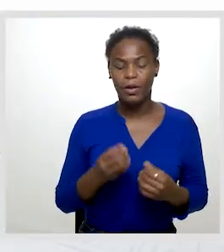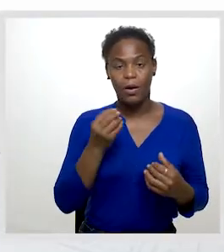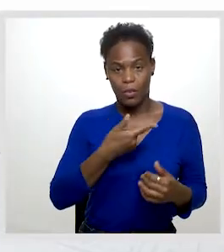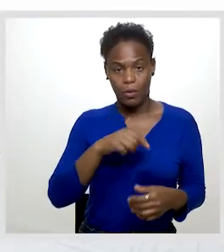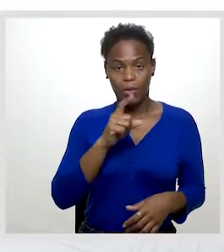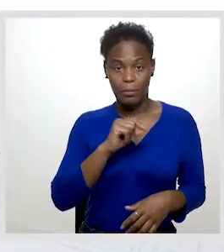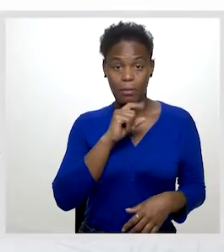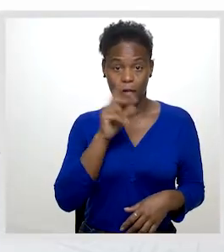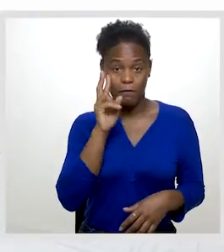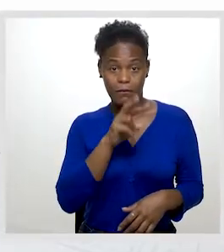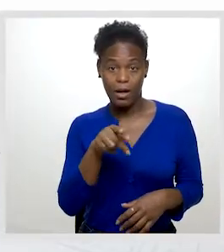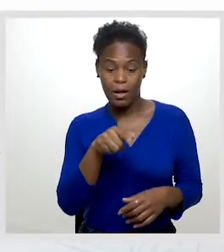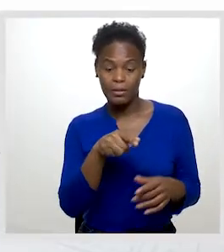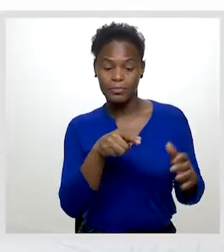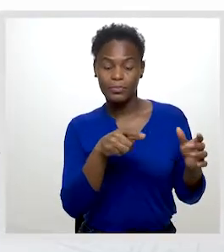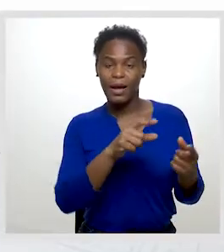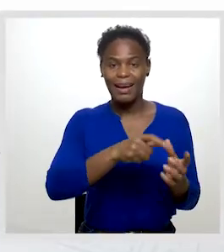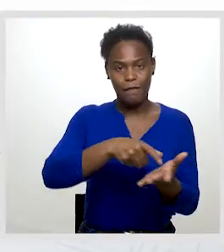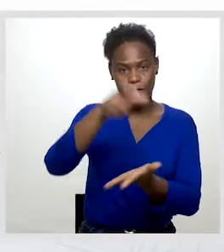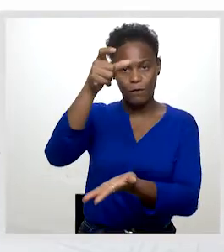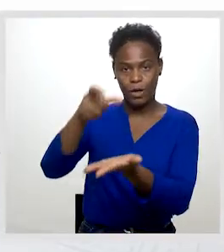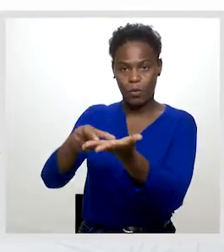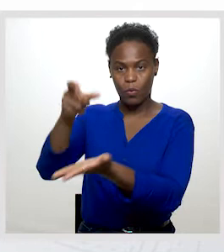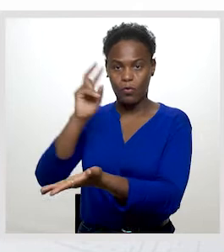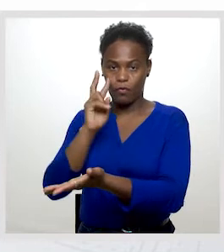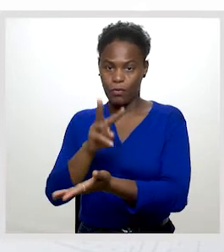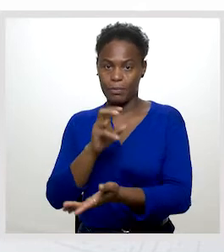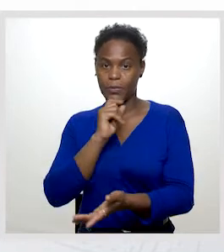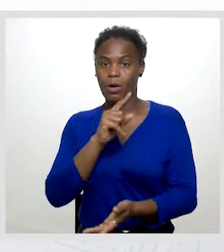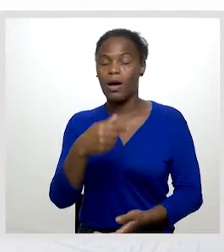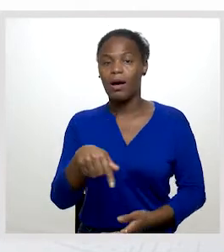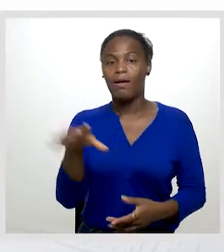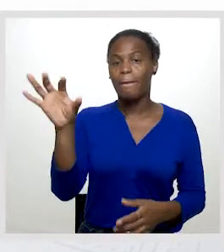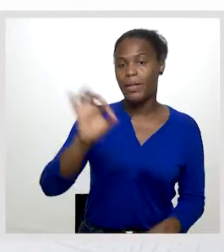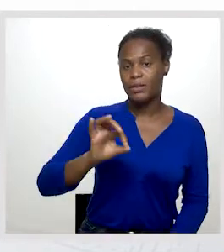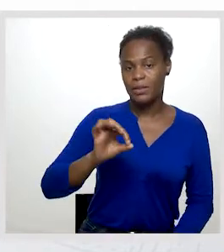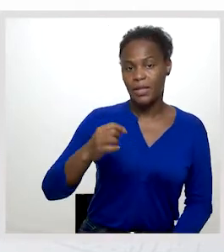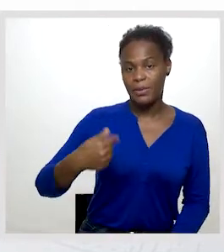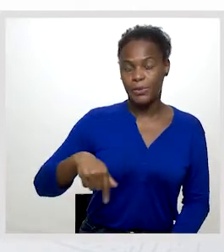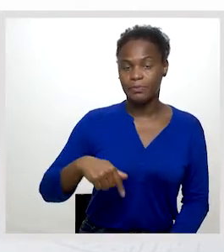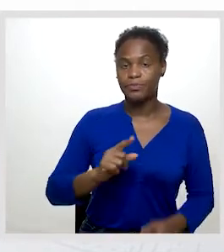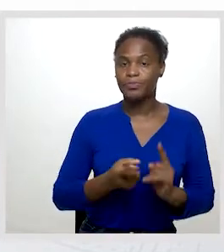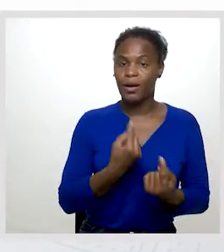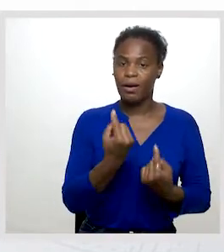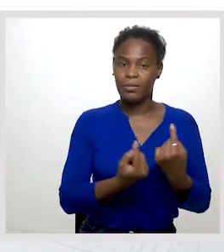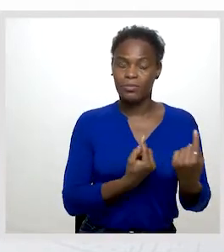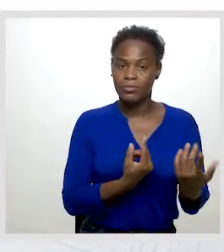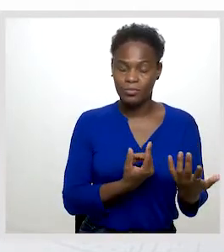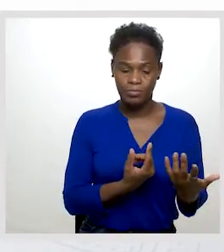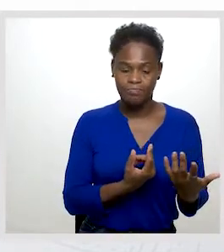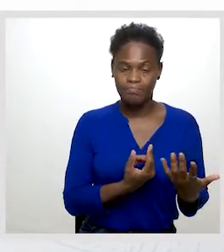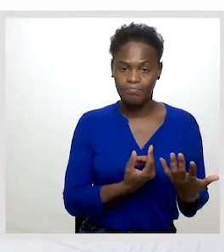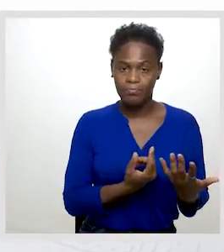Como podemos ver, podemos constatar aqui no nosso gráfico, temos as percentagens de